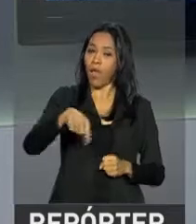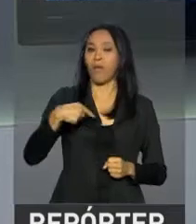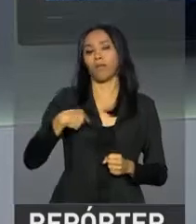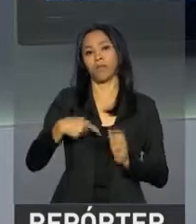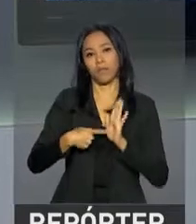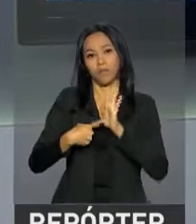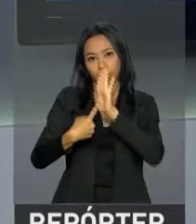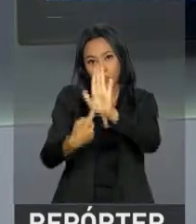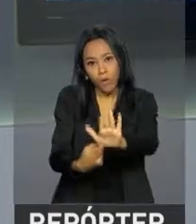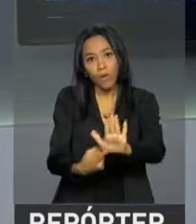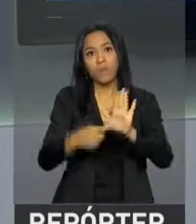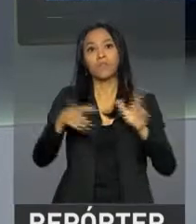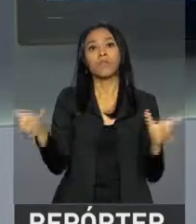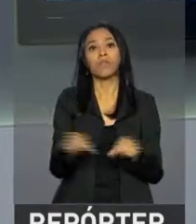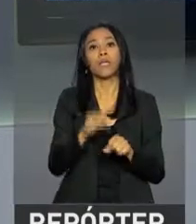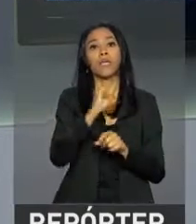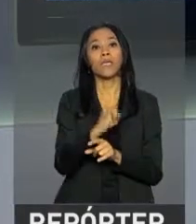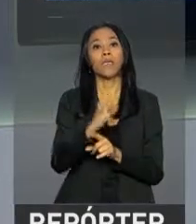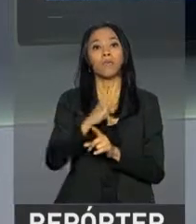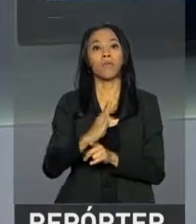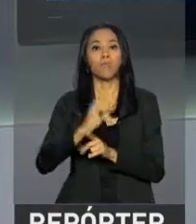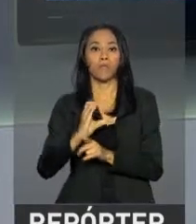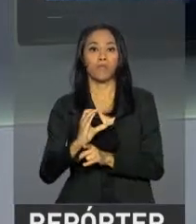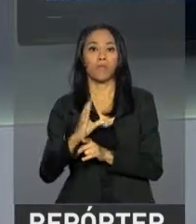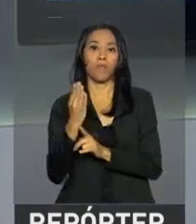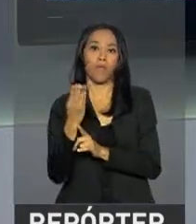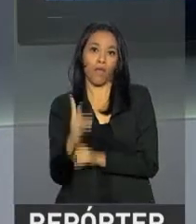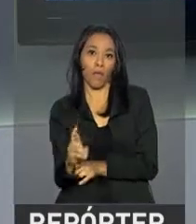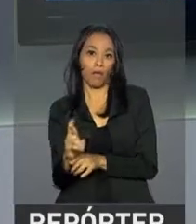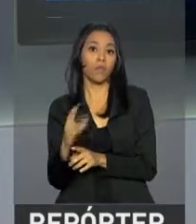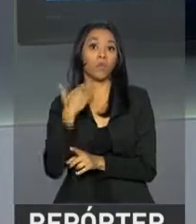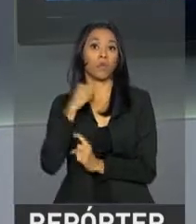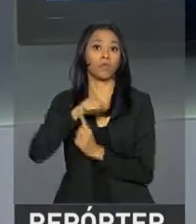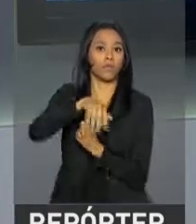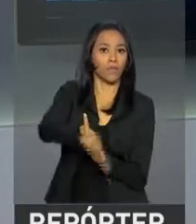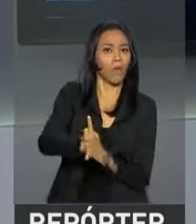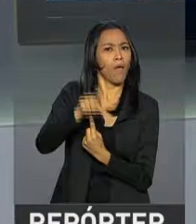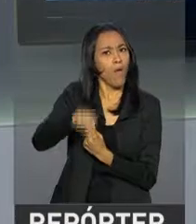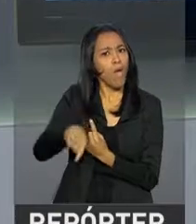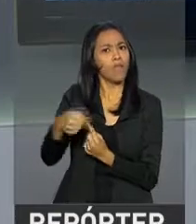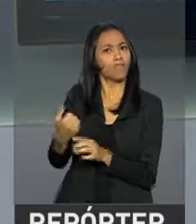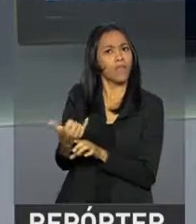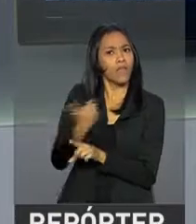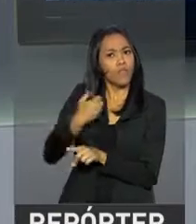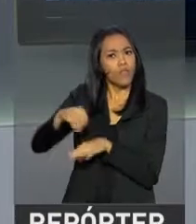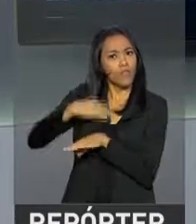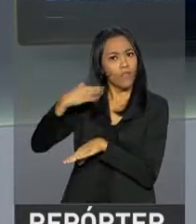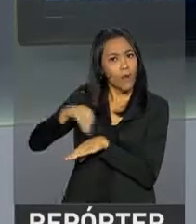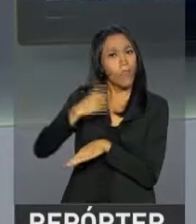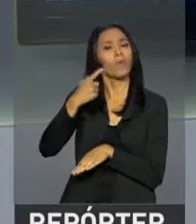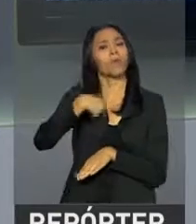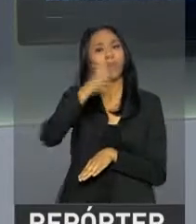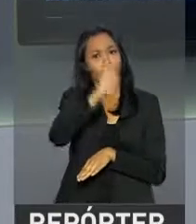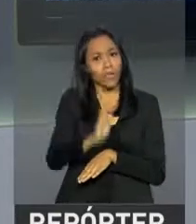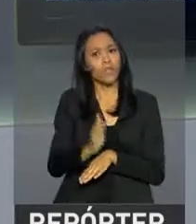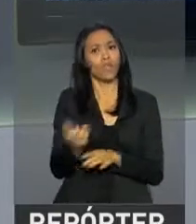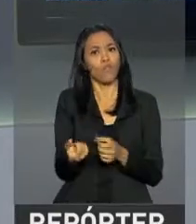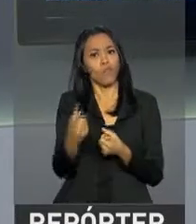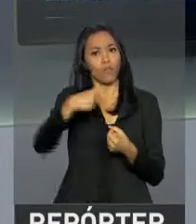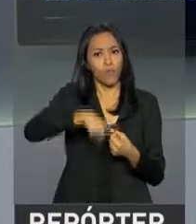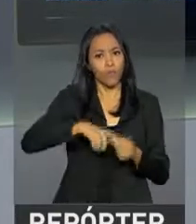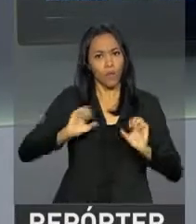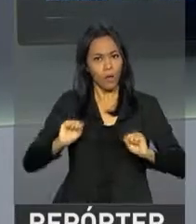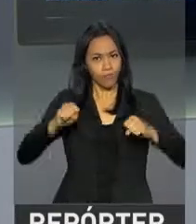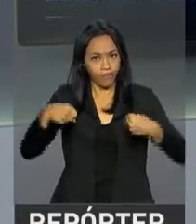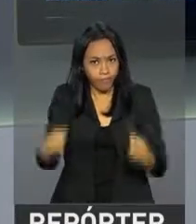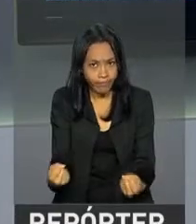Índice de Atividade Econômica, IBCBR, do Banco Central. É mais uma indicação que o Brasil conseguiu sair da recessão. O